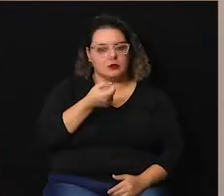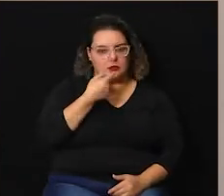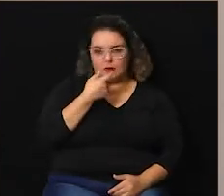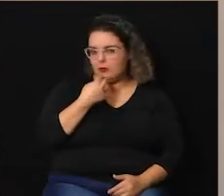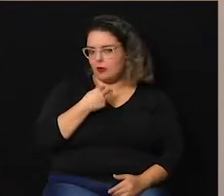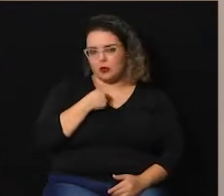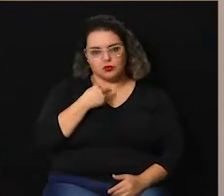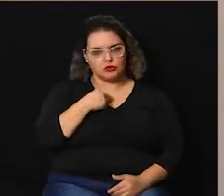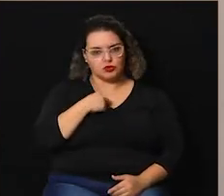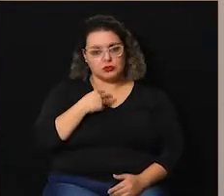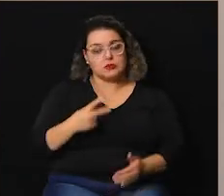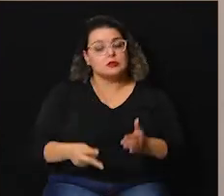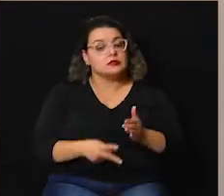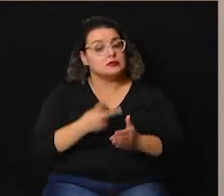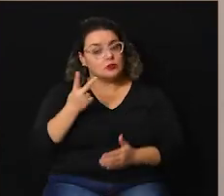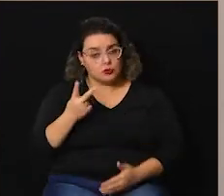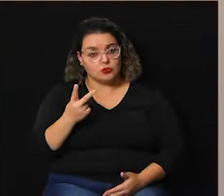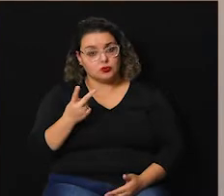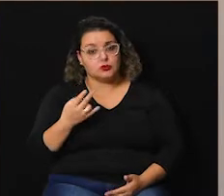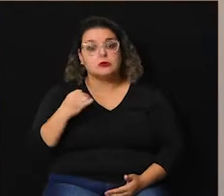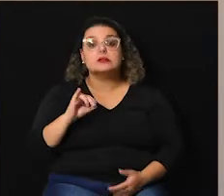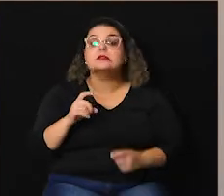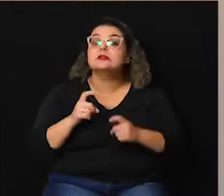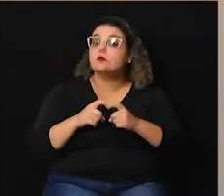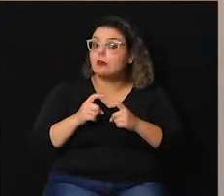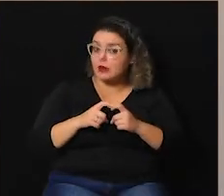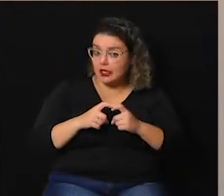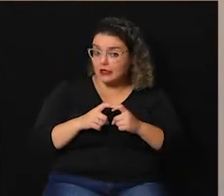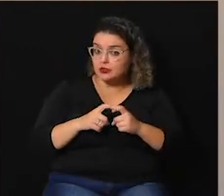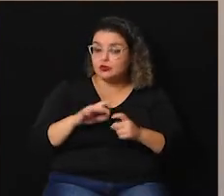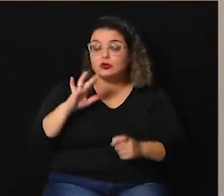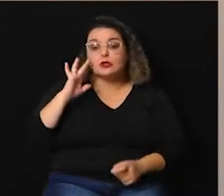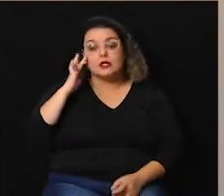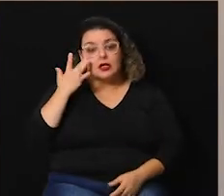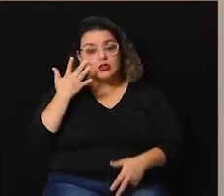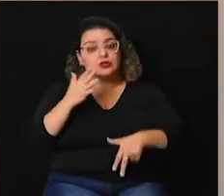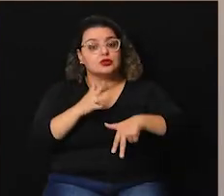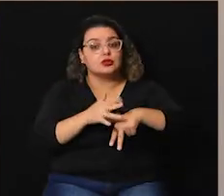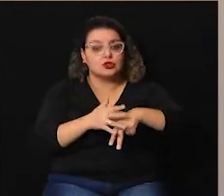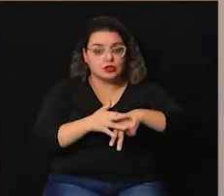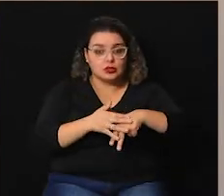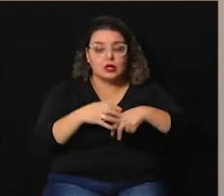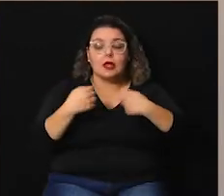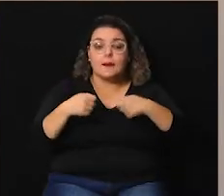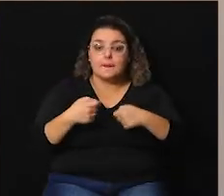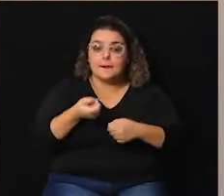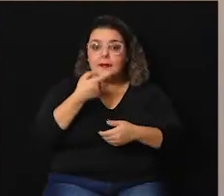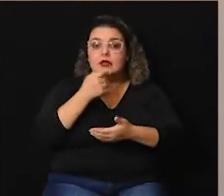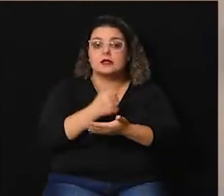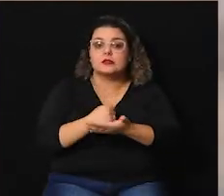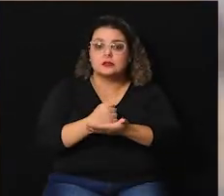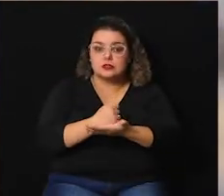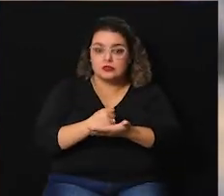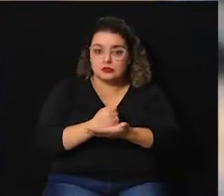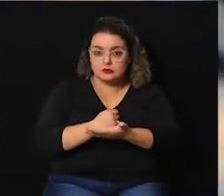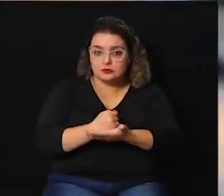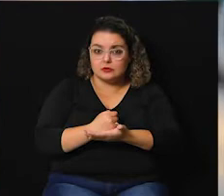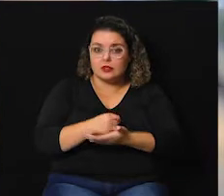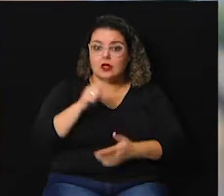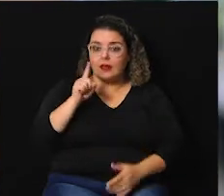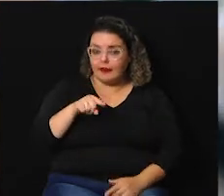tomar. Segundo, se o médico achar que o paciente deve tomar o medicamento,